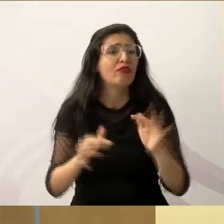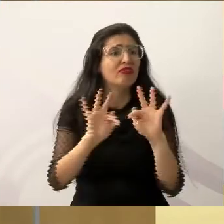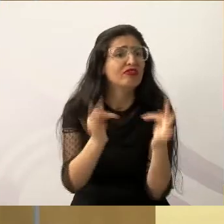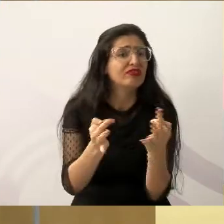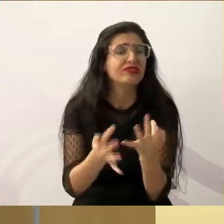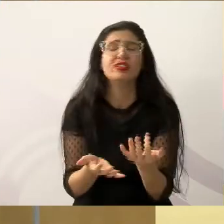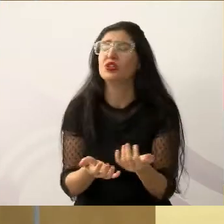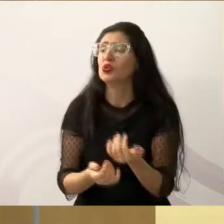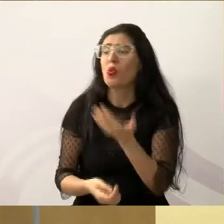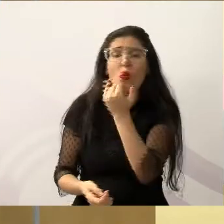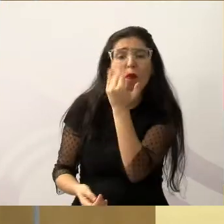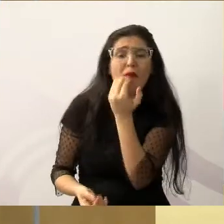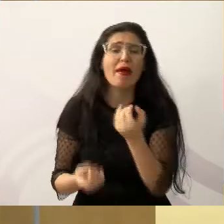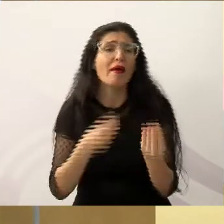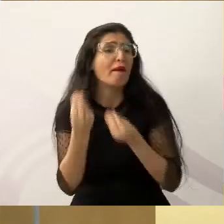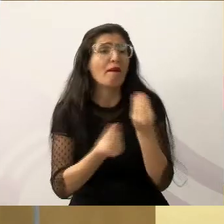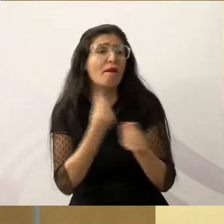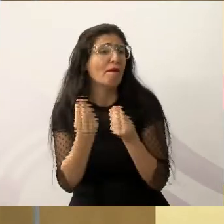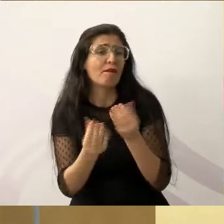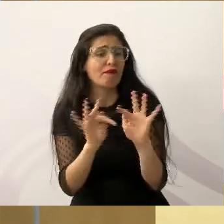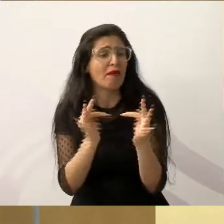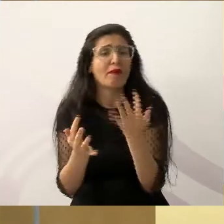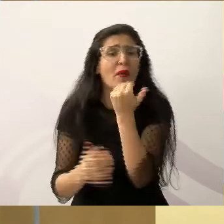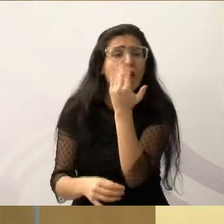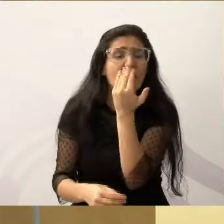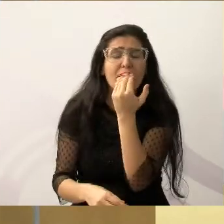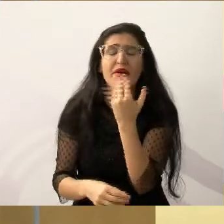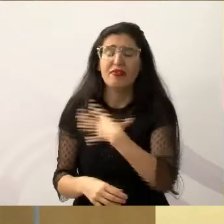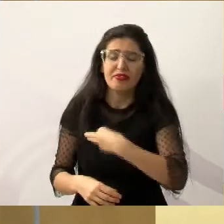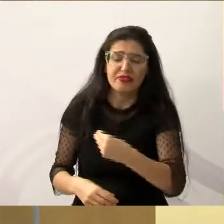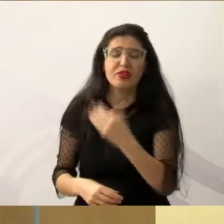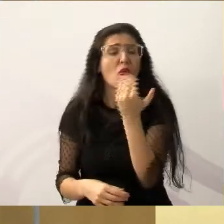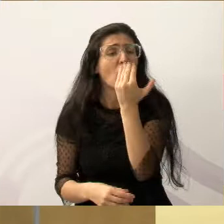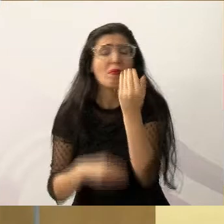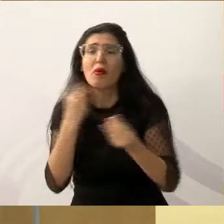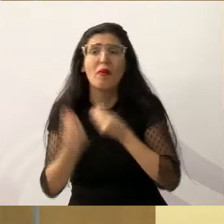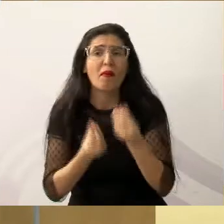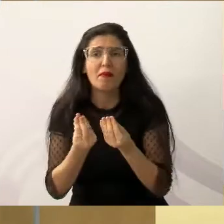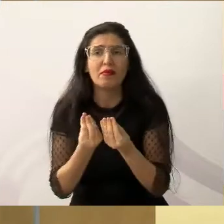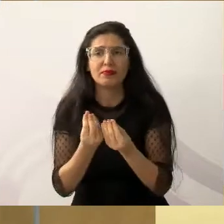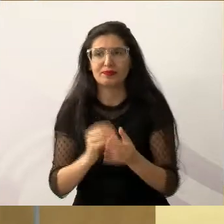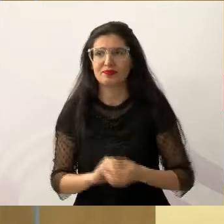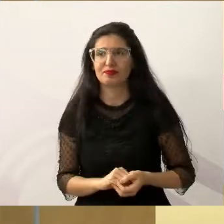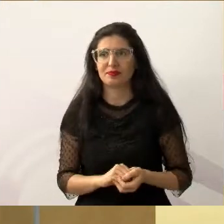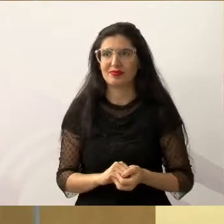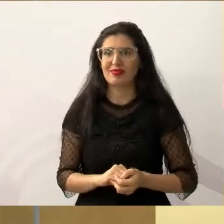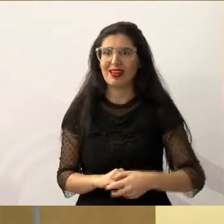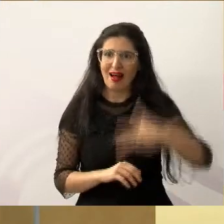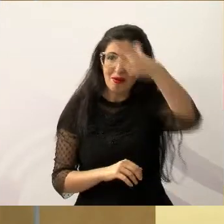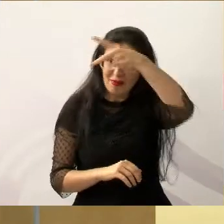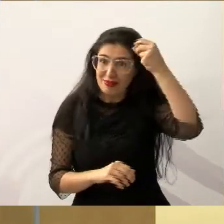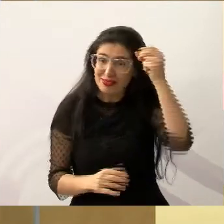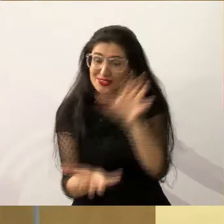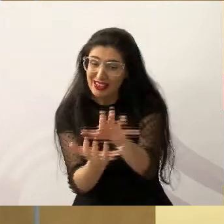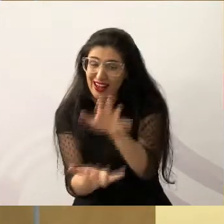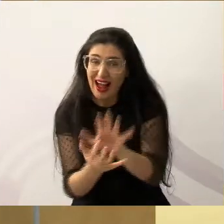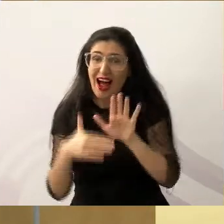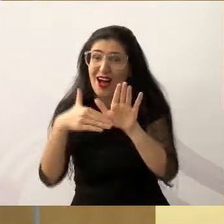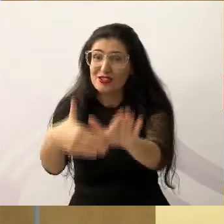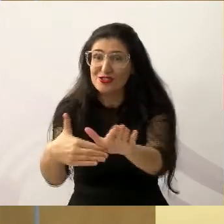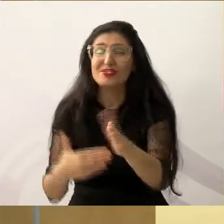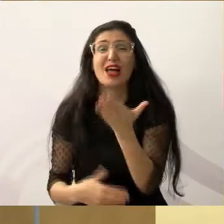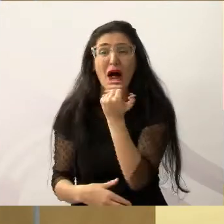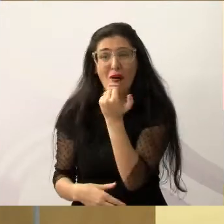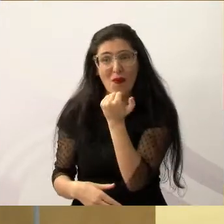para os seus familiares. Então, isso nada mais que é que um auxílio alimentação, para que essas